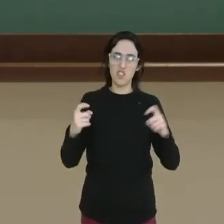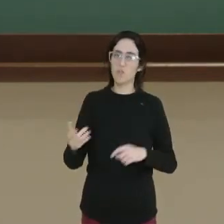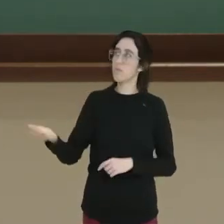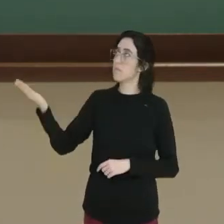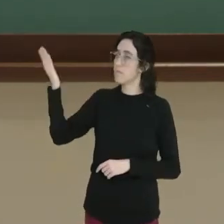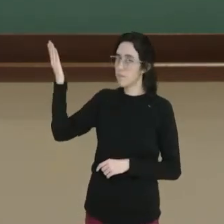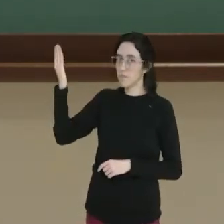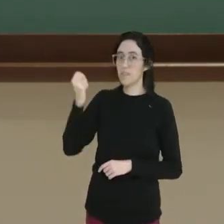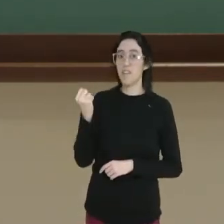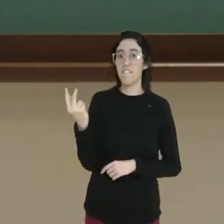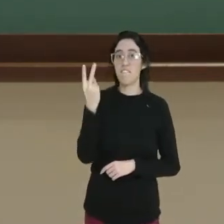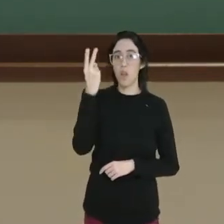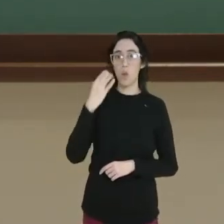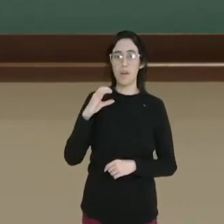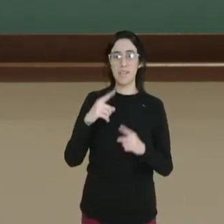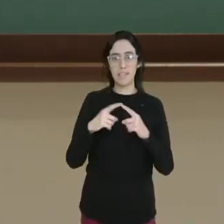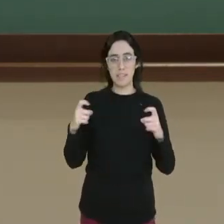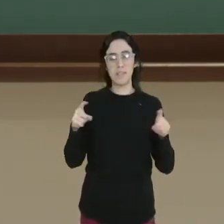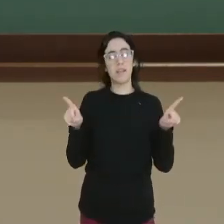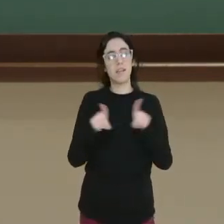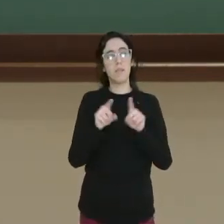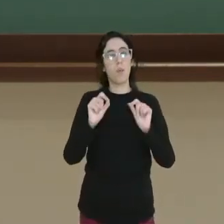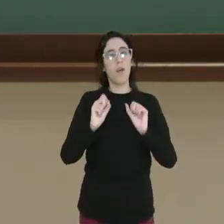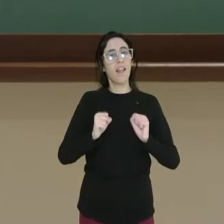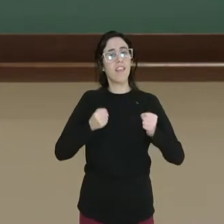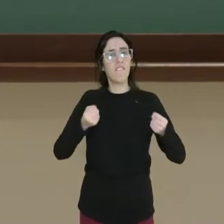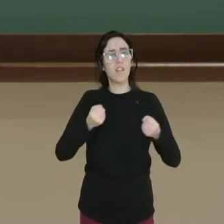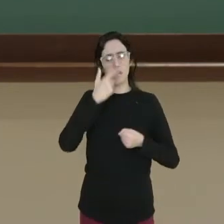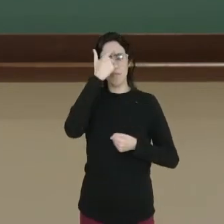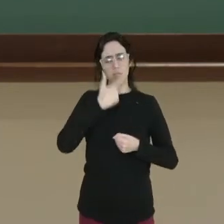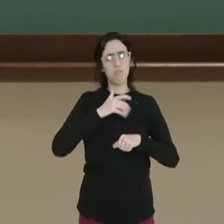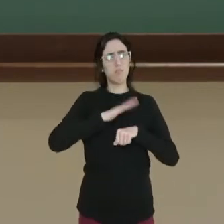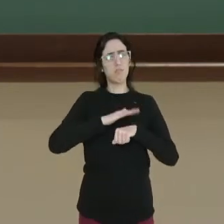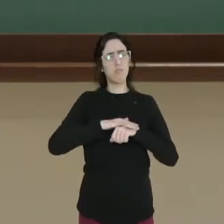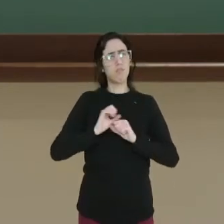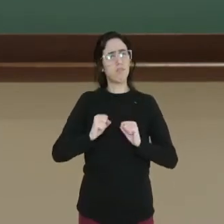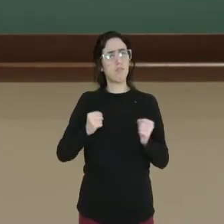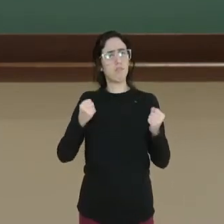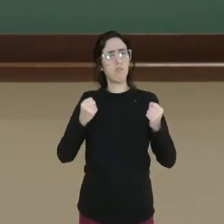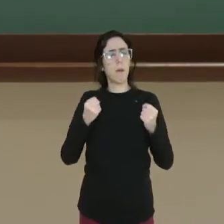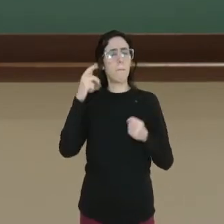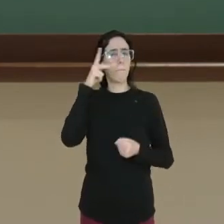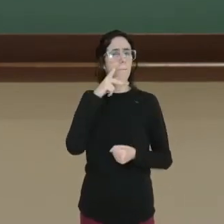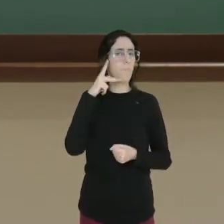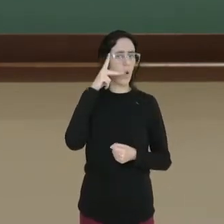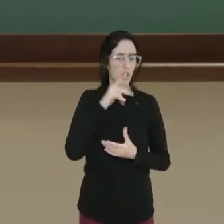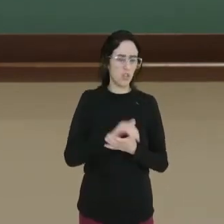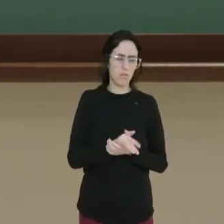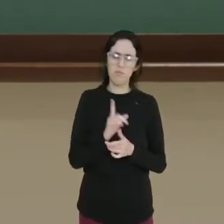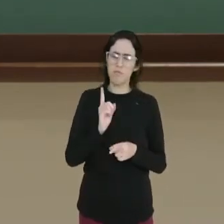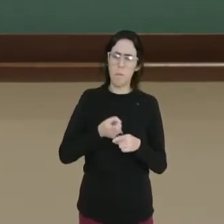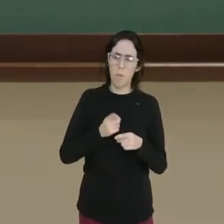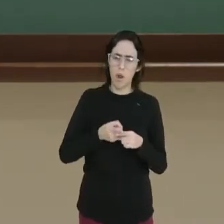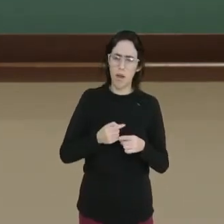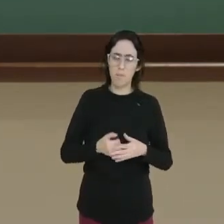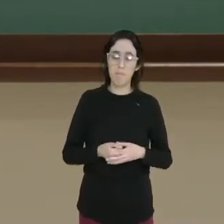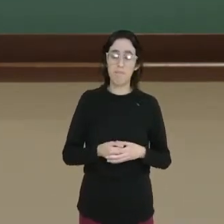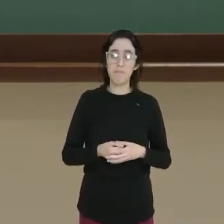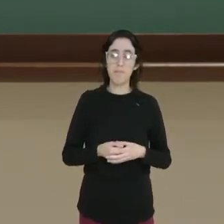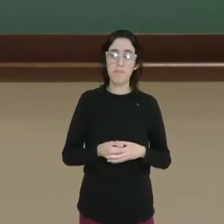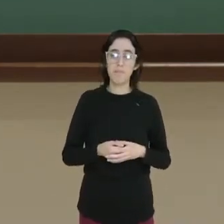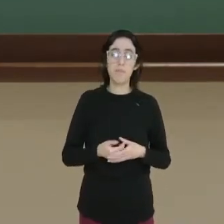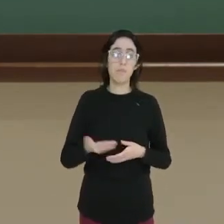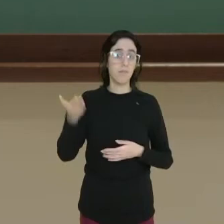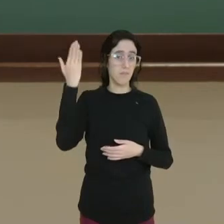da ciência e também a defesa da autonomia da política. Por quê? Porque até então, lá